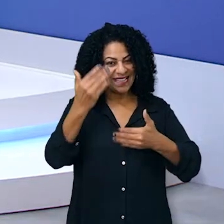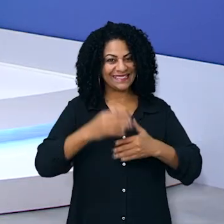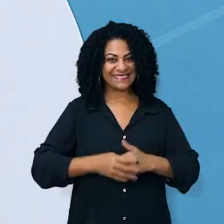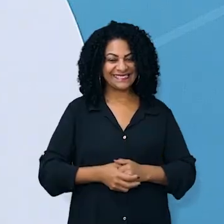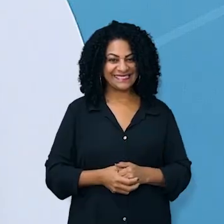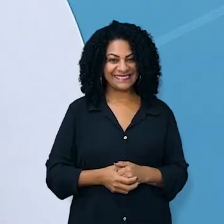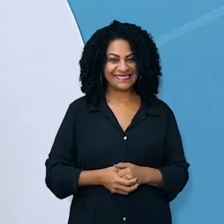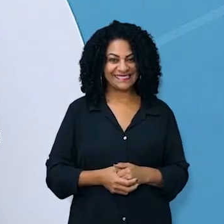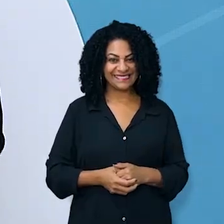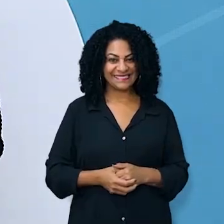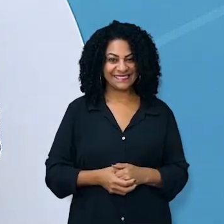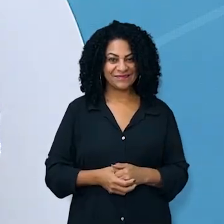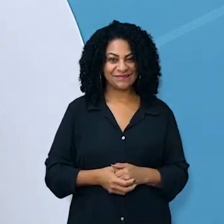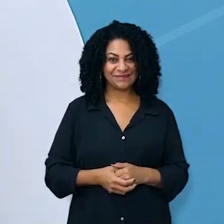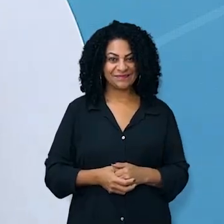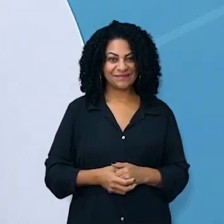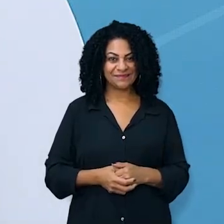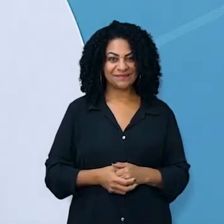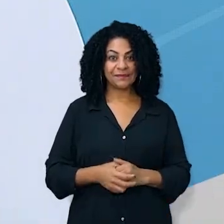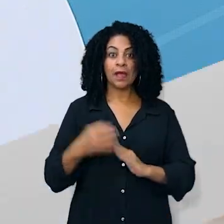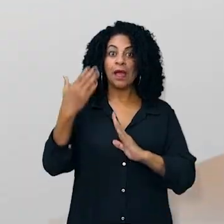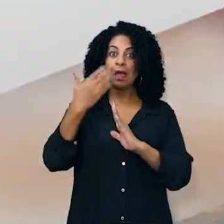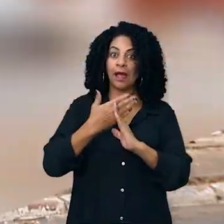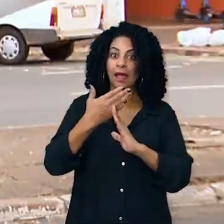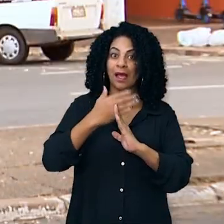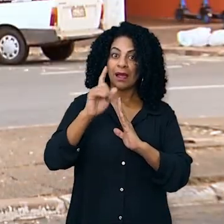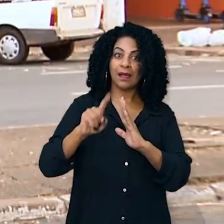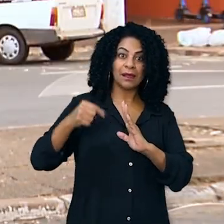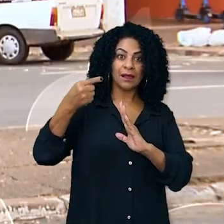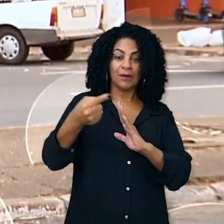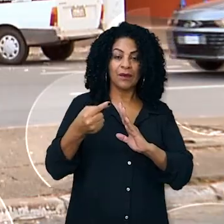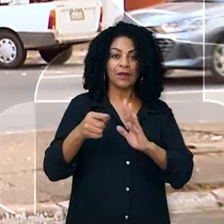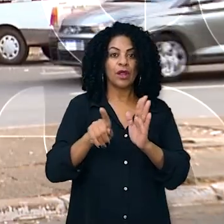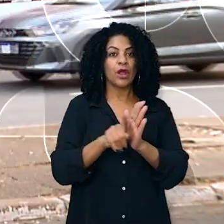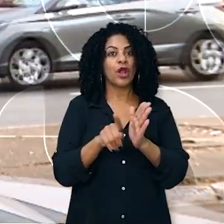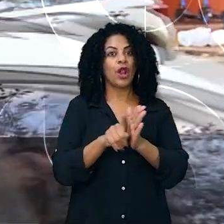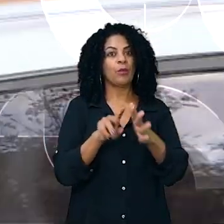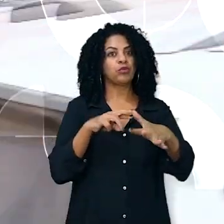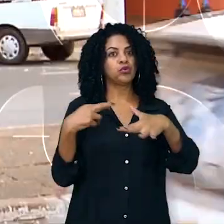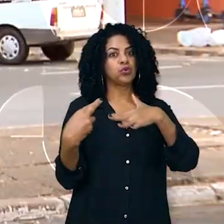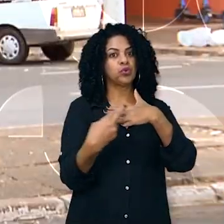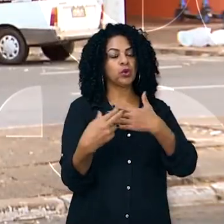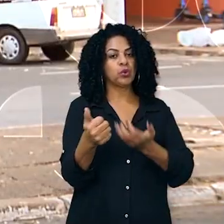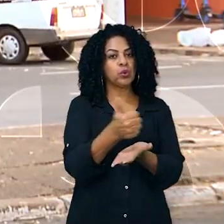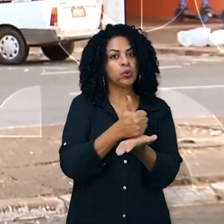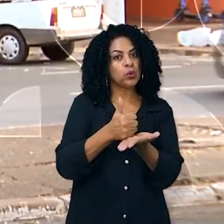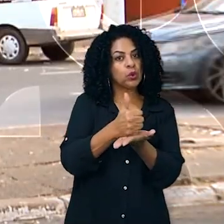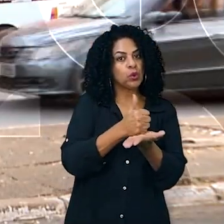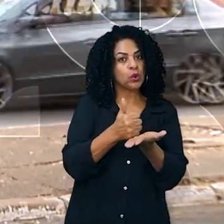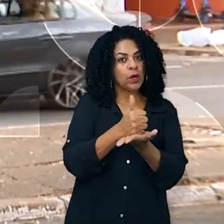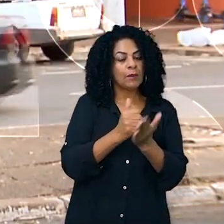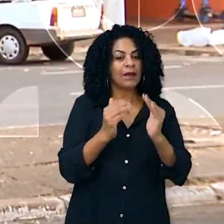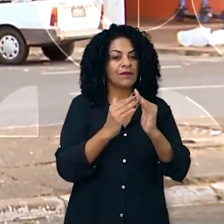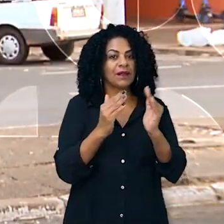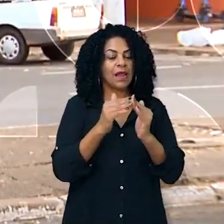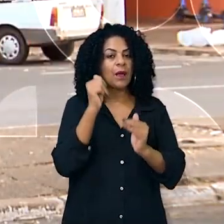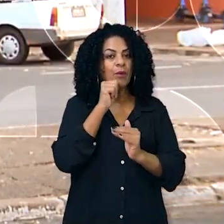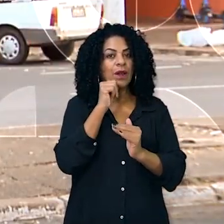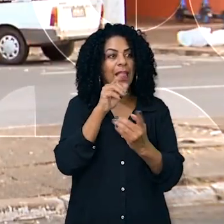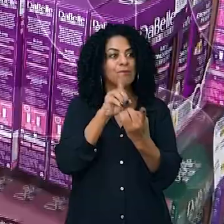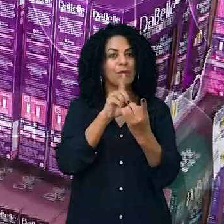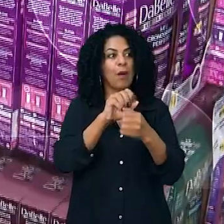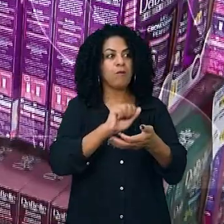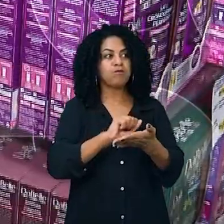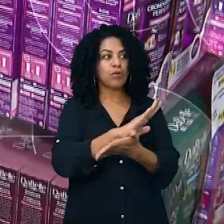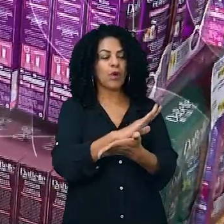Rafael. Depois do intervalo, uma rede de drogarias vai ter de indenizar uma balconista demitida por justa causa. A